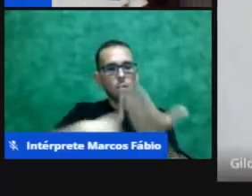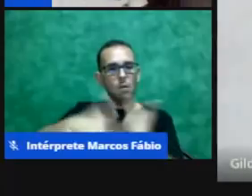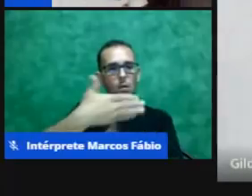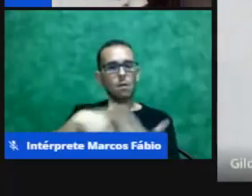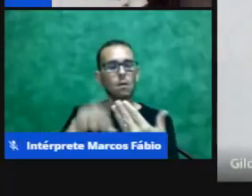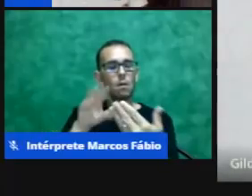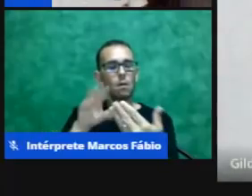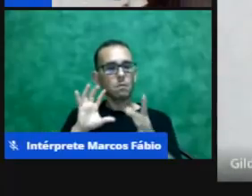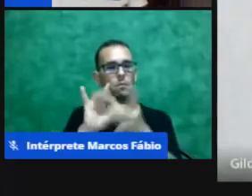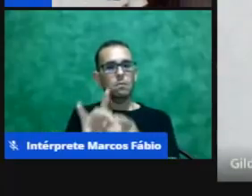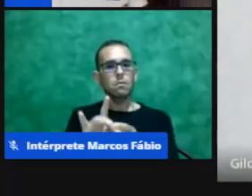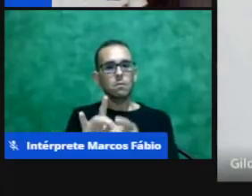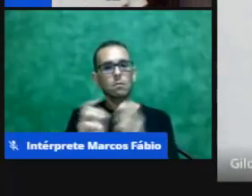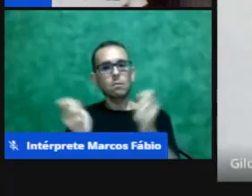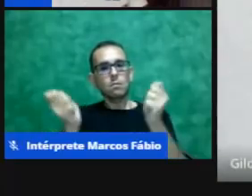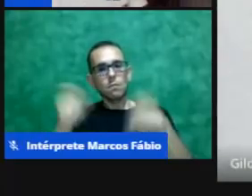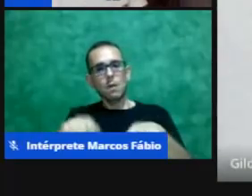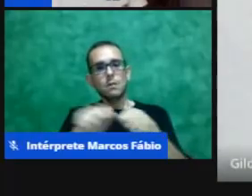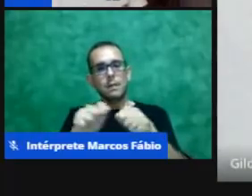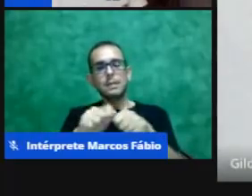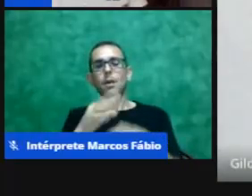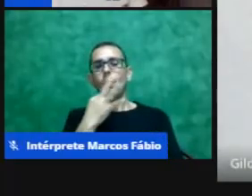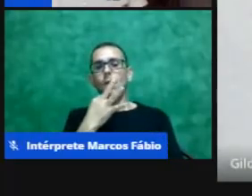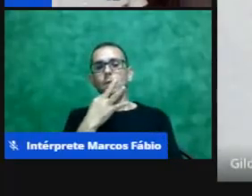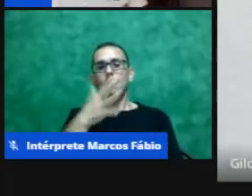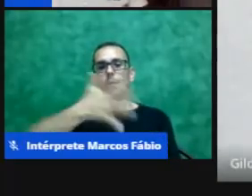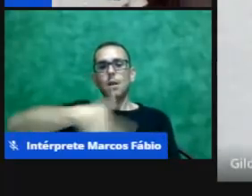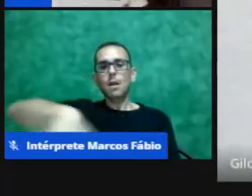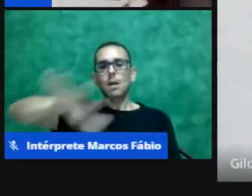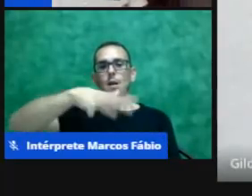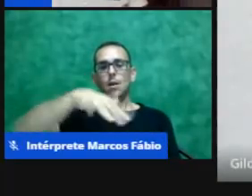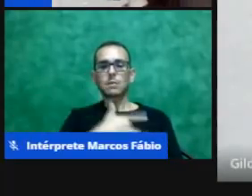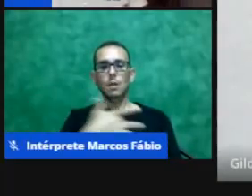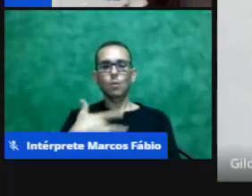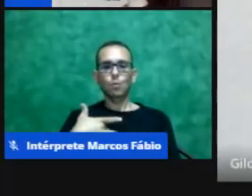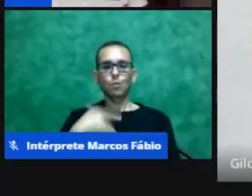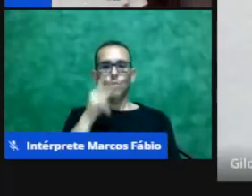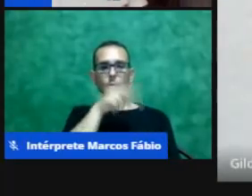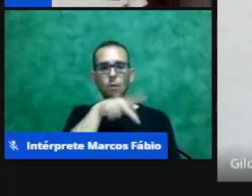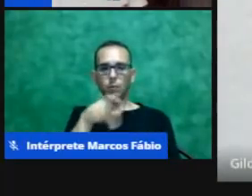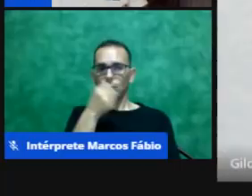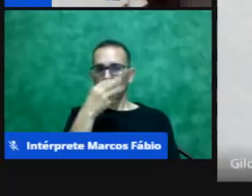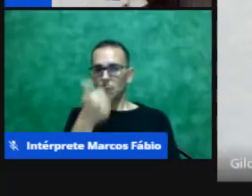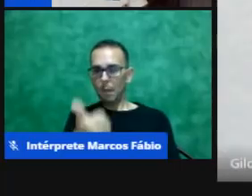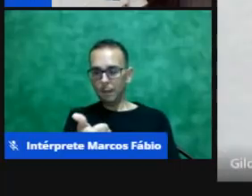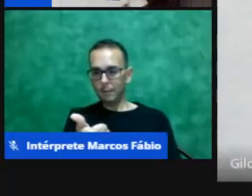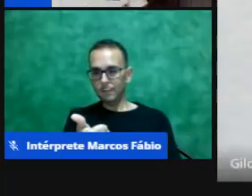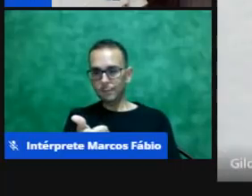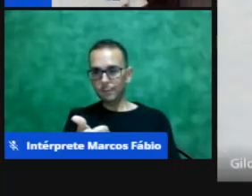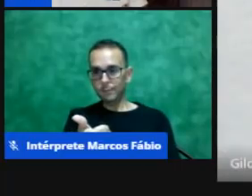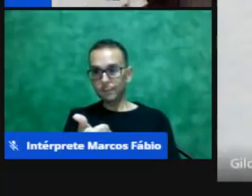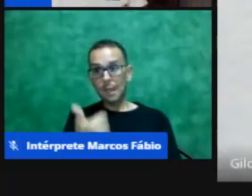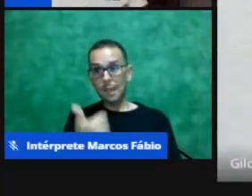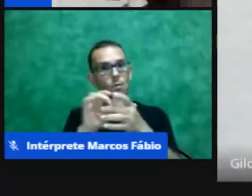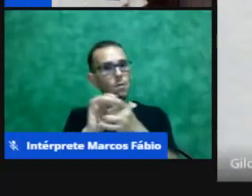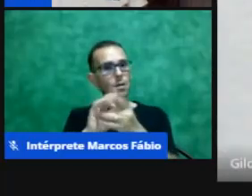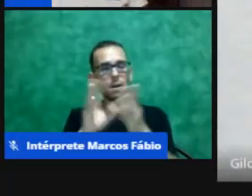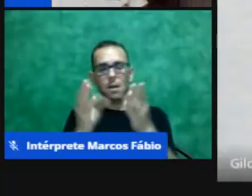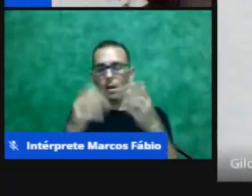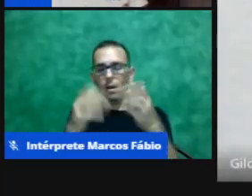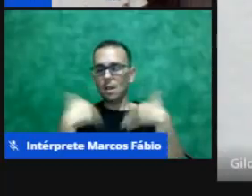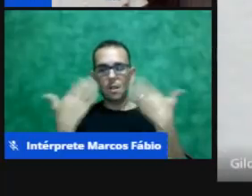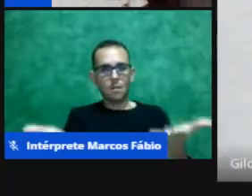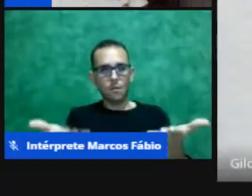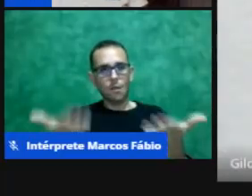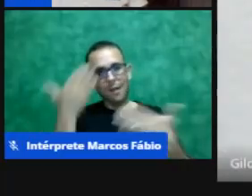para que a gente possa produzir conhecimento relacionado à questão da saúde docente. Beleza? No mais, fico à disposição. Agradeço